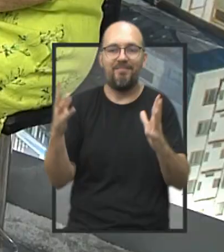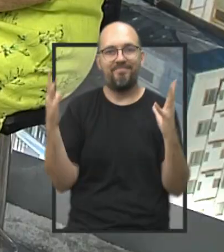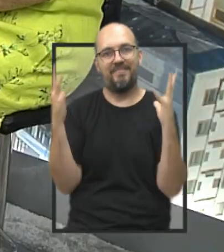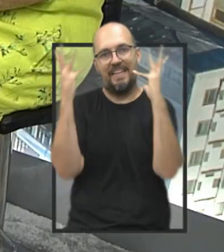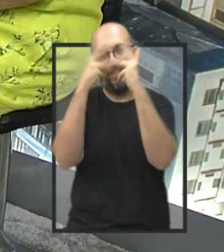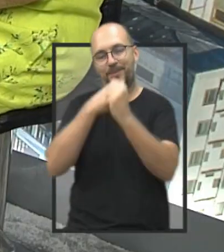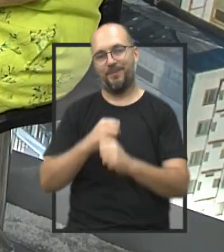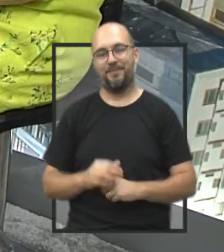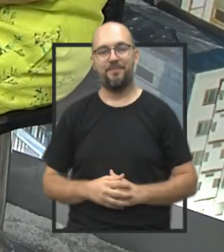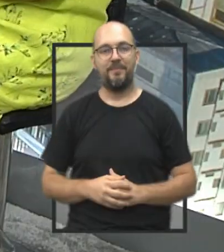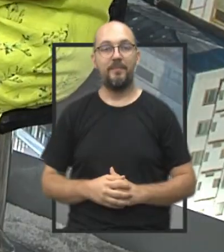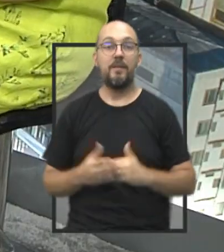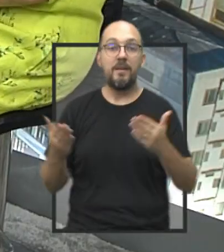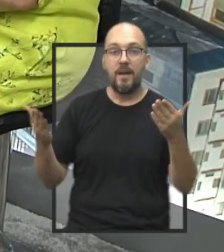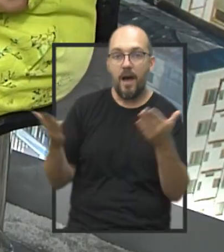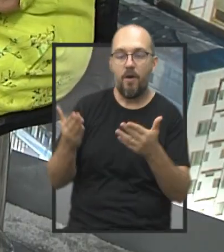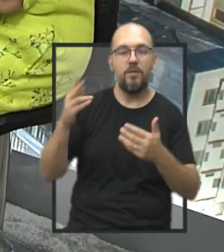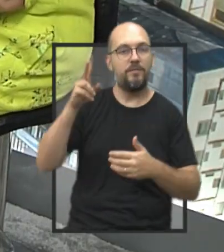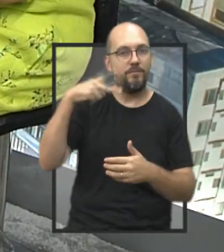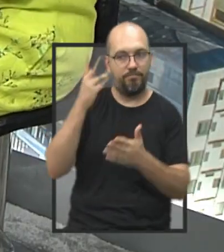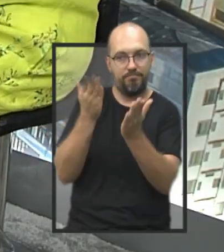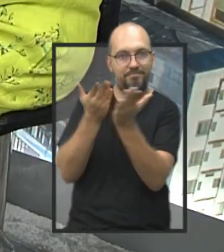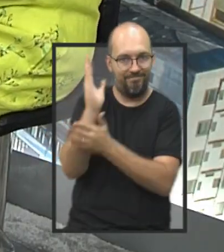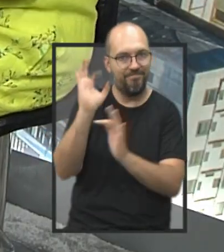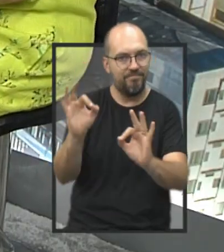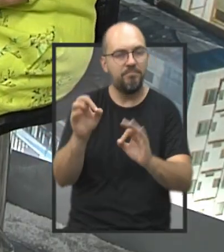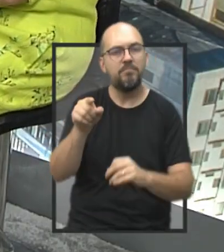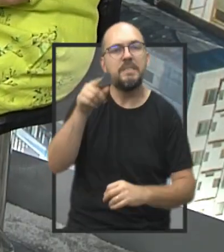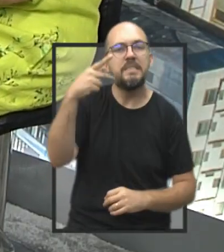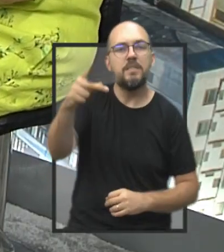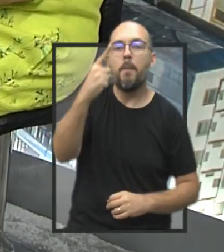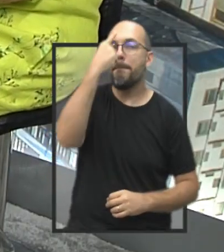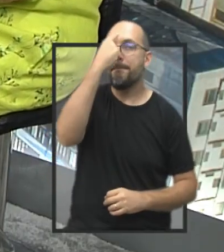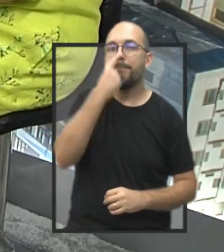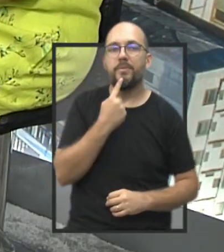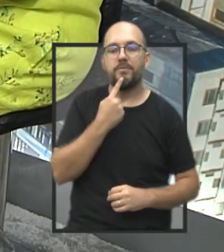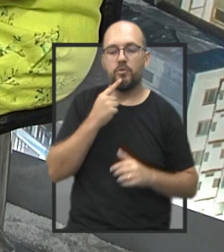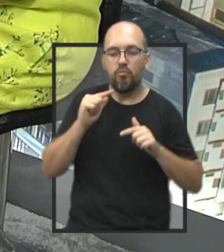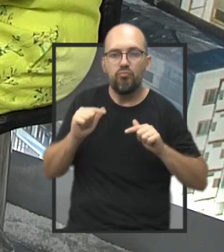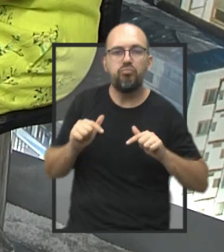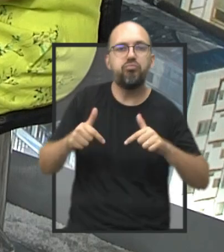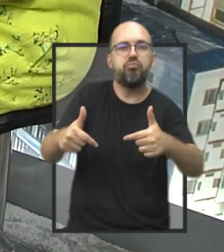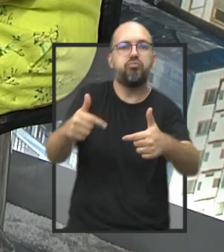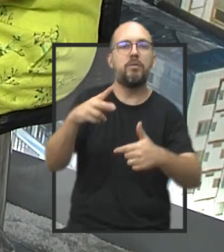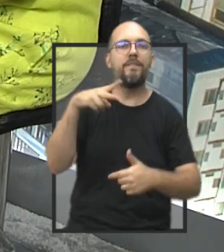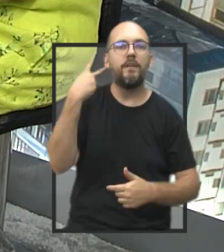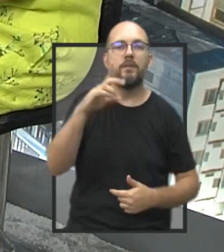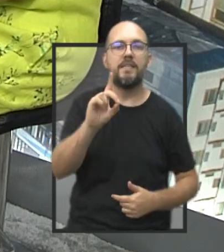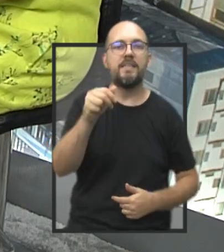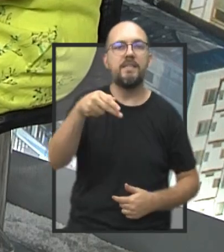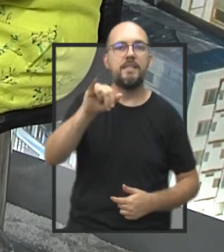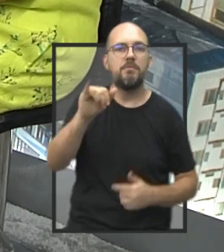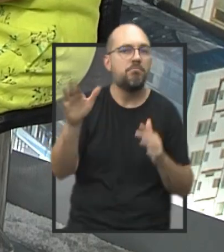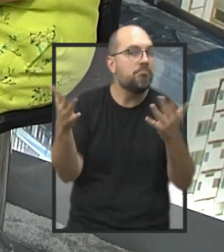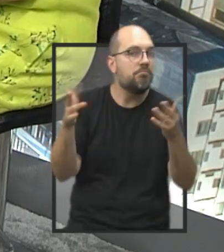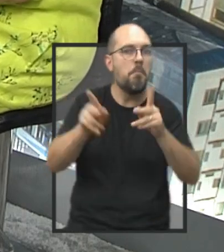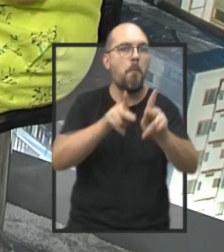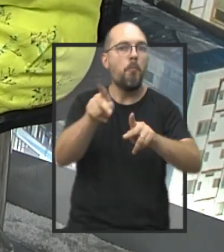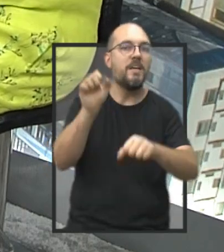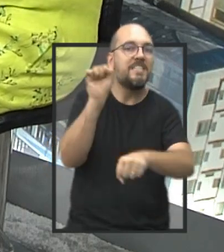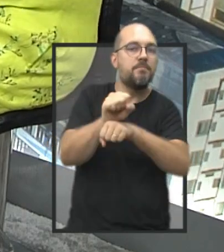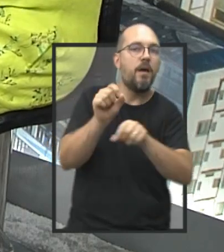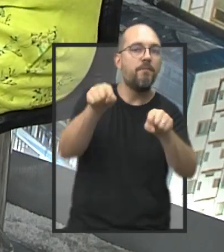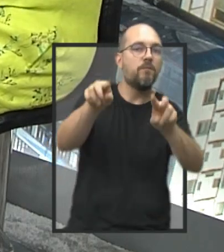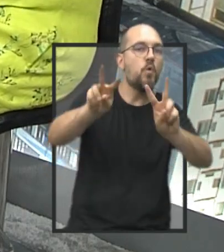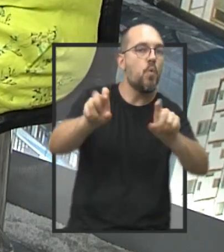lindos. Agora eleita, qual deve ser o perfil de atuação da vereadora doutora Dani Rodrigueiro? O que a população pode esperar